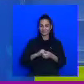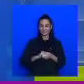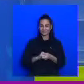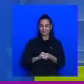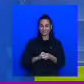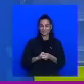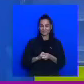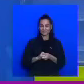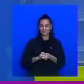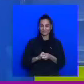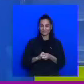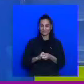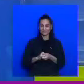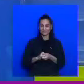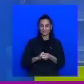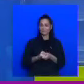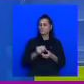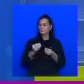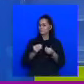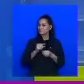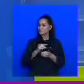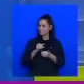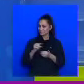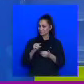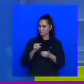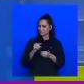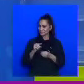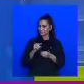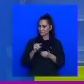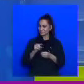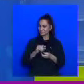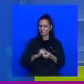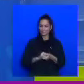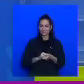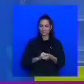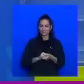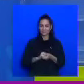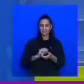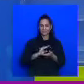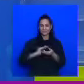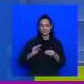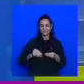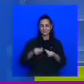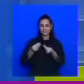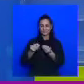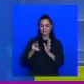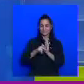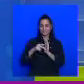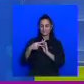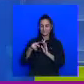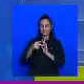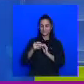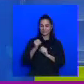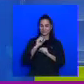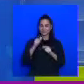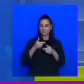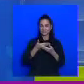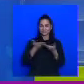Verde 03. Como é que você está indo, hein? Este prêmio pode sair para você. Boa